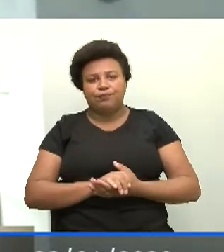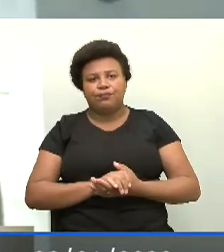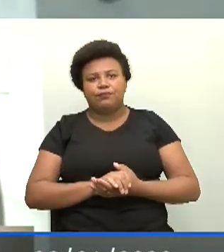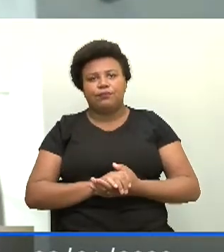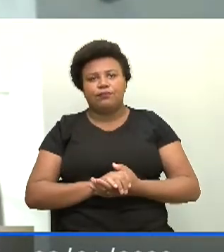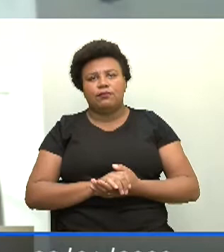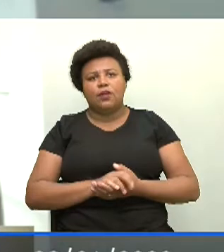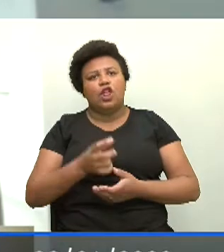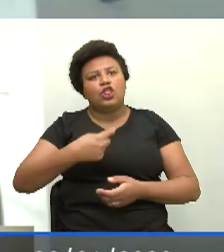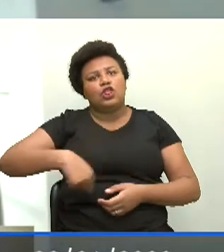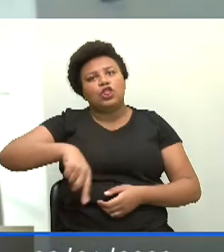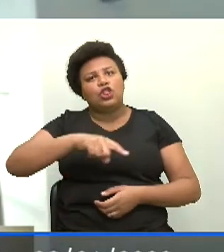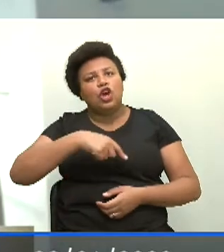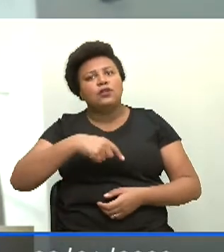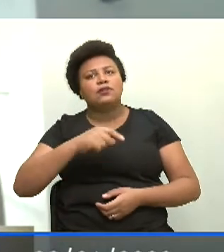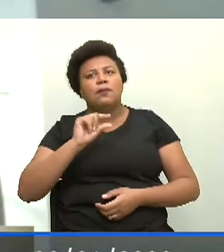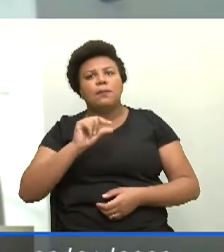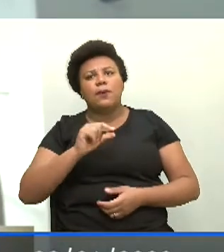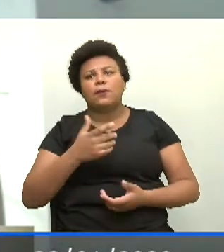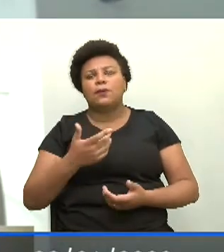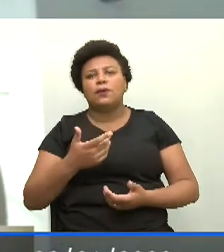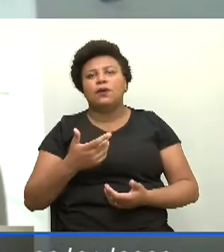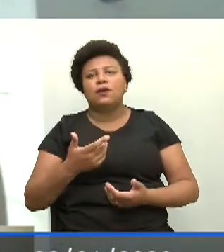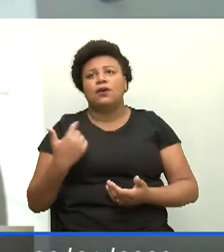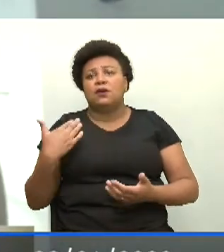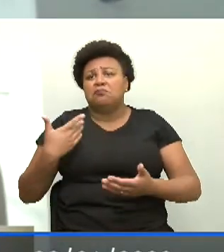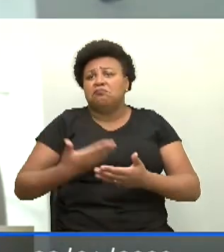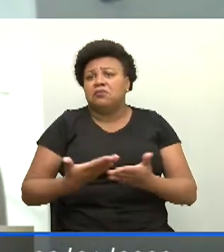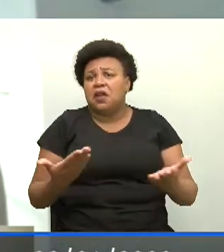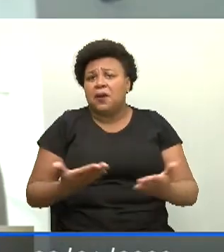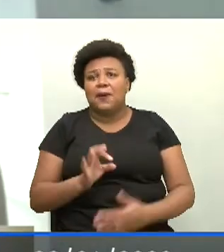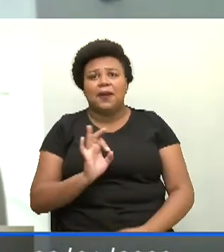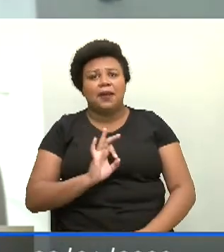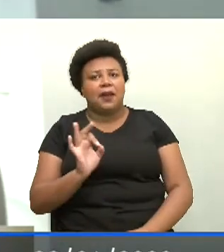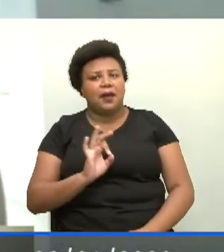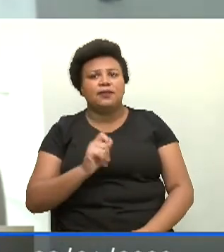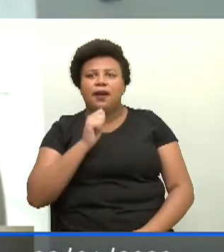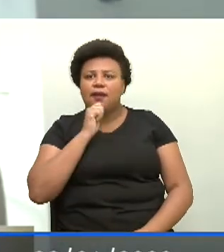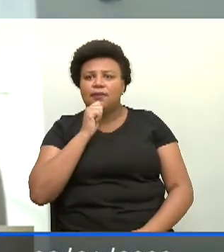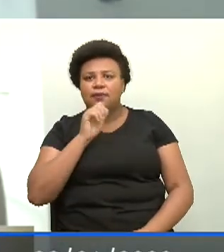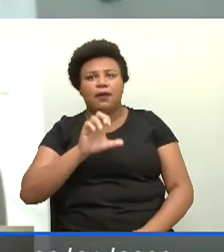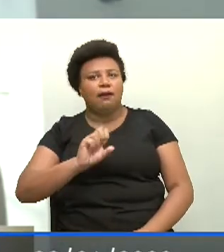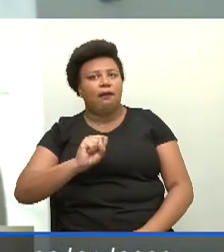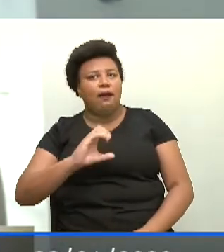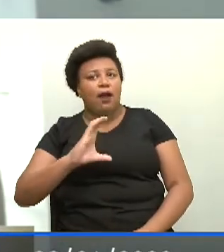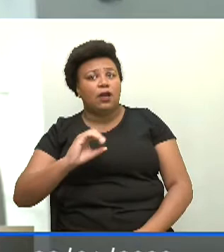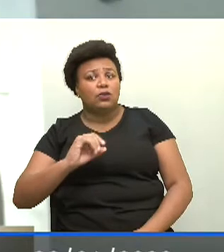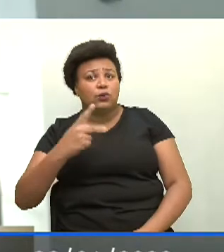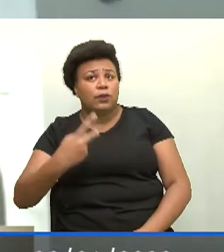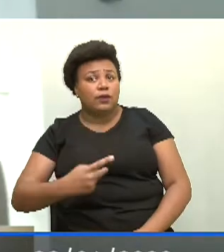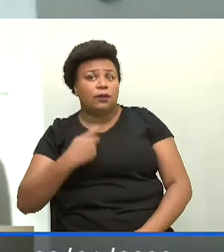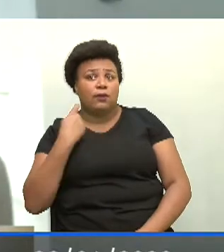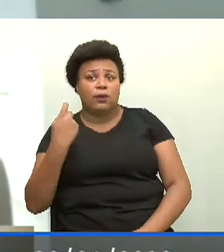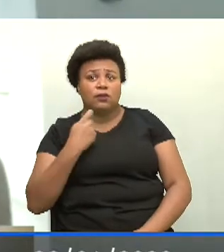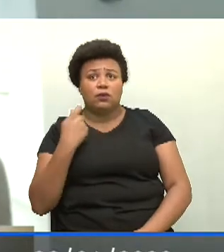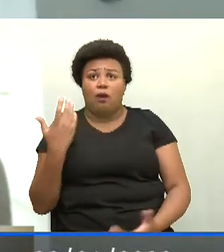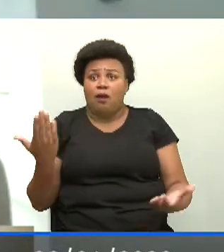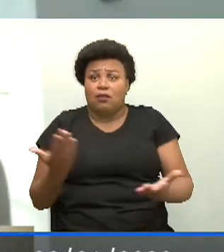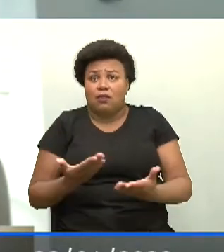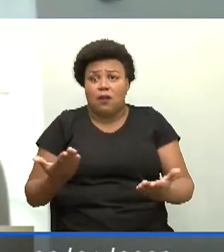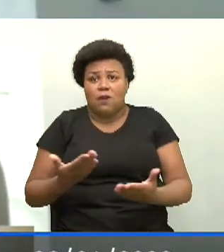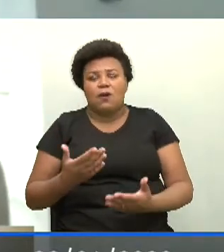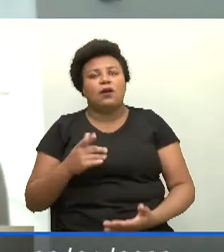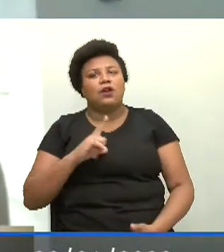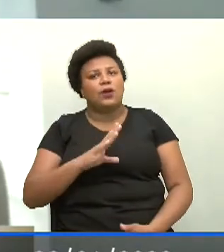a gente pelo menos até agora, né, não tem tido nenhum caso, não teve nenhum caso no Rio Grande do Sul, pelo menos até esse momento que a gente